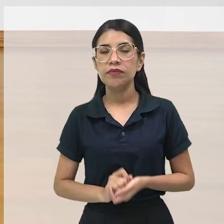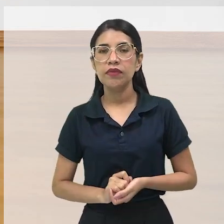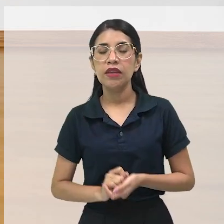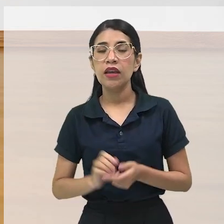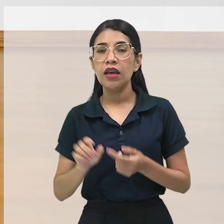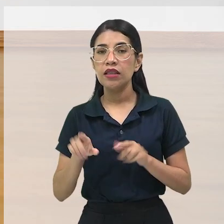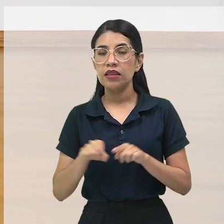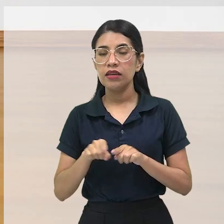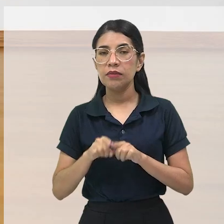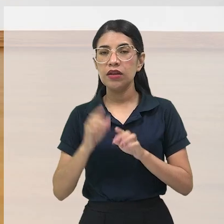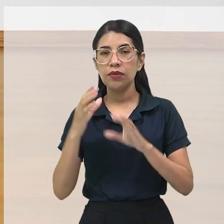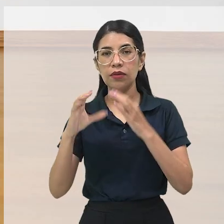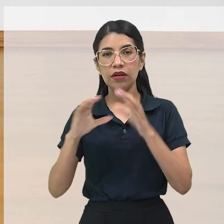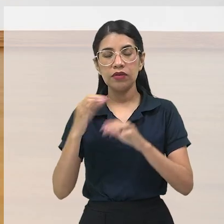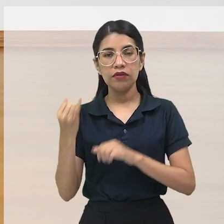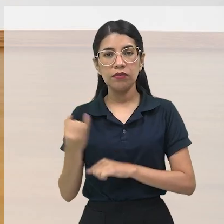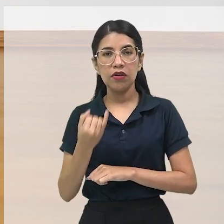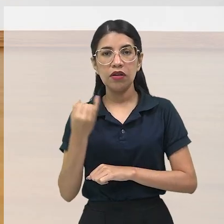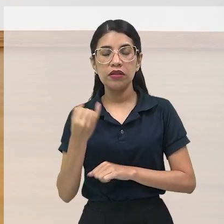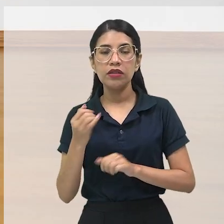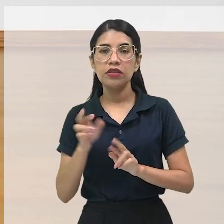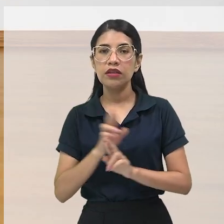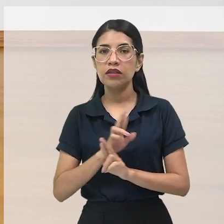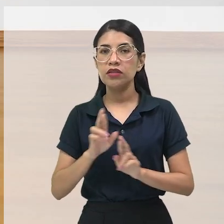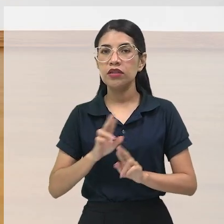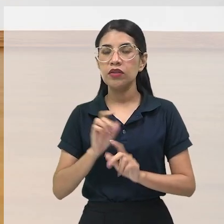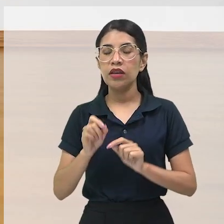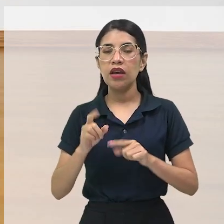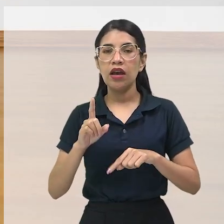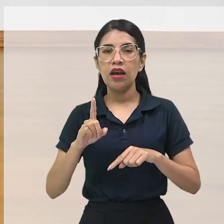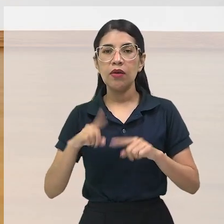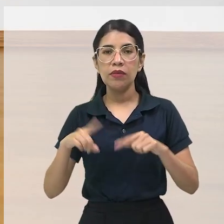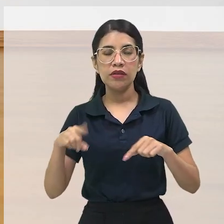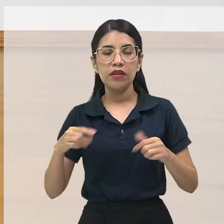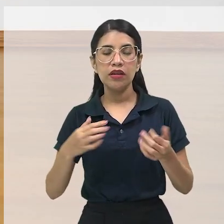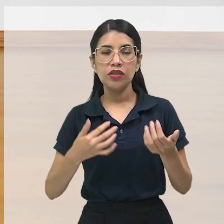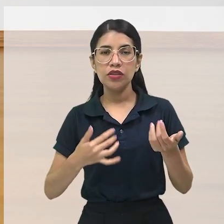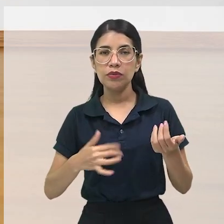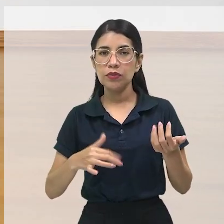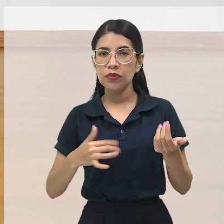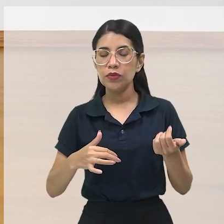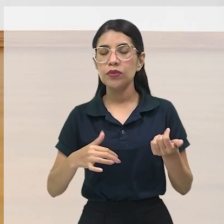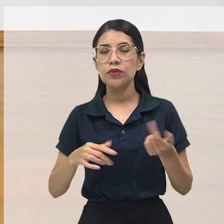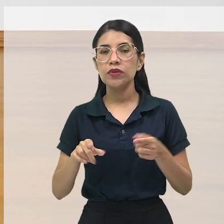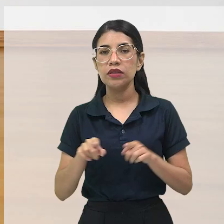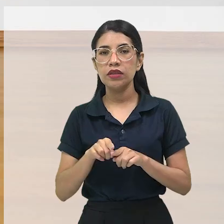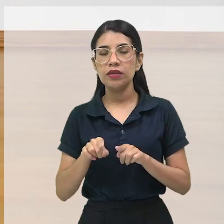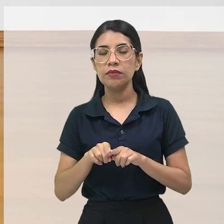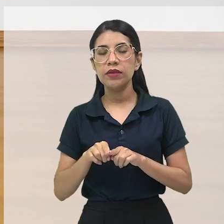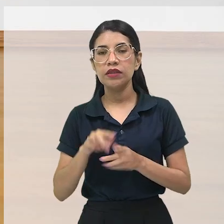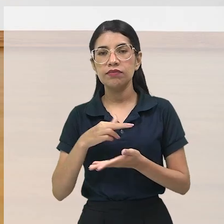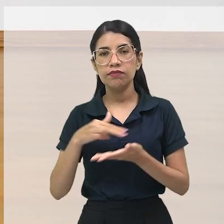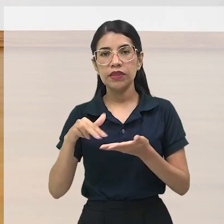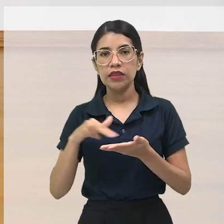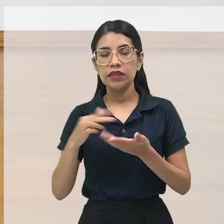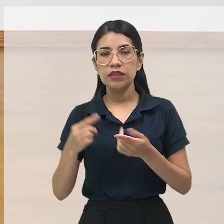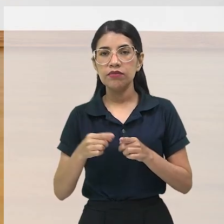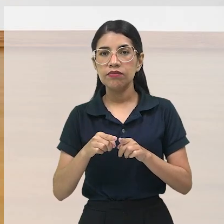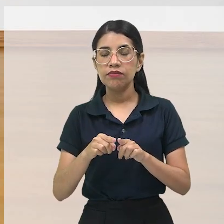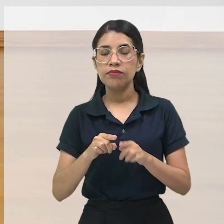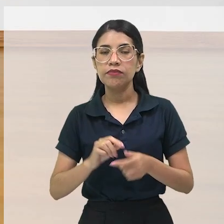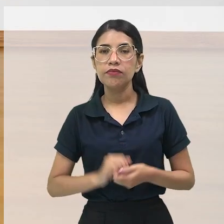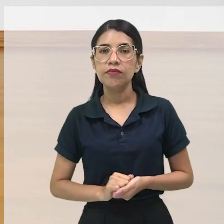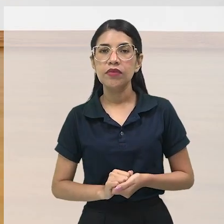tem um papel fundamental associado aos instrumentos musicais e à dança.